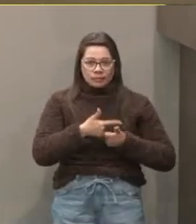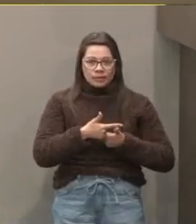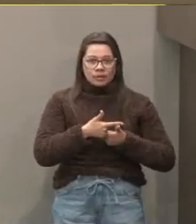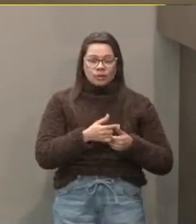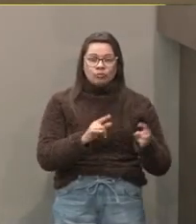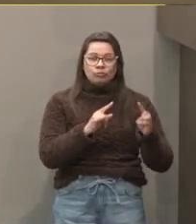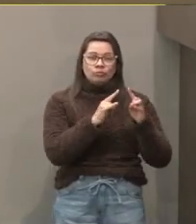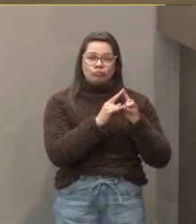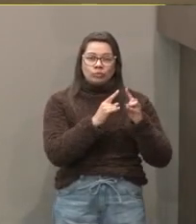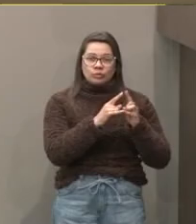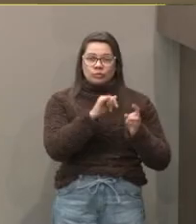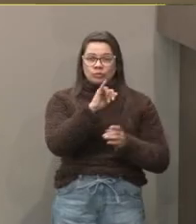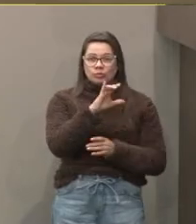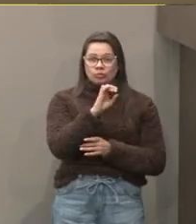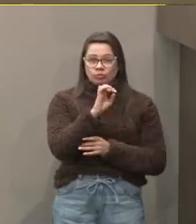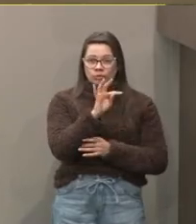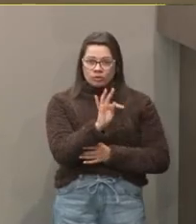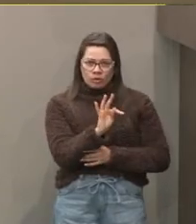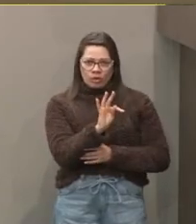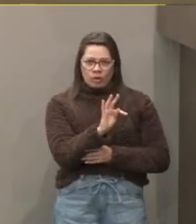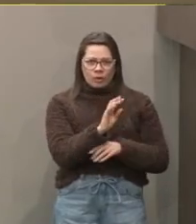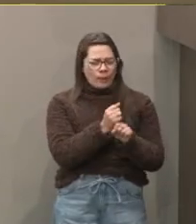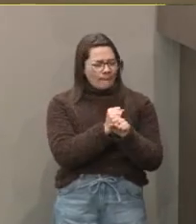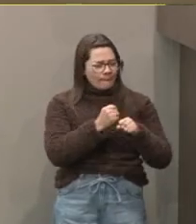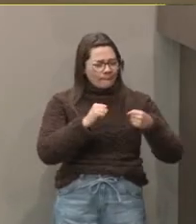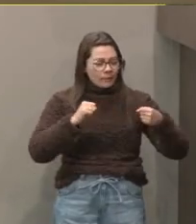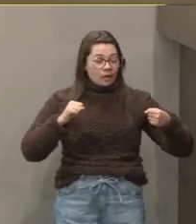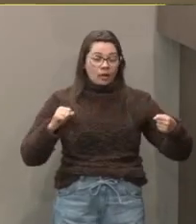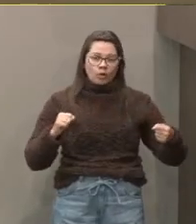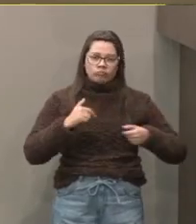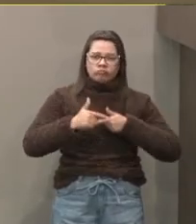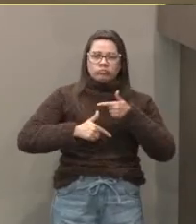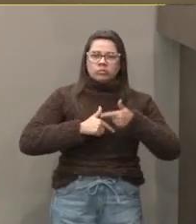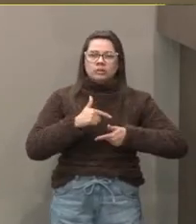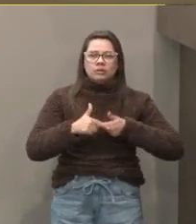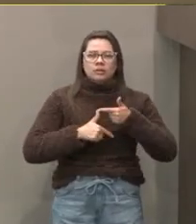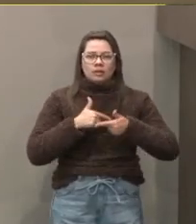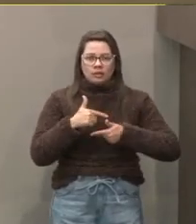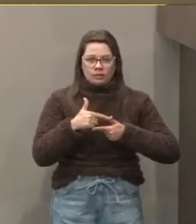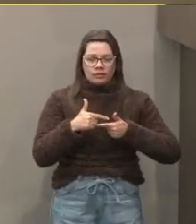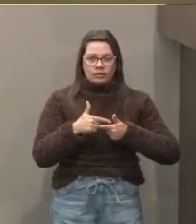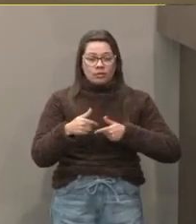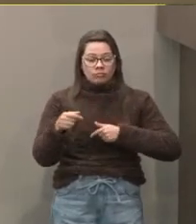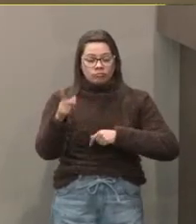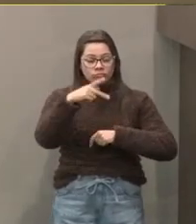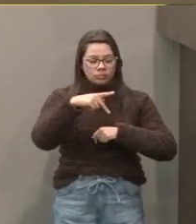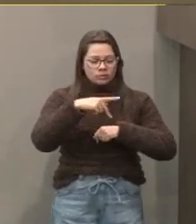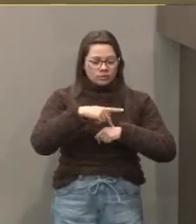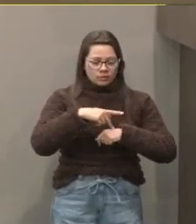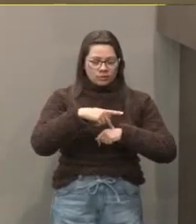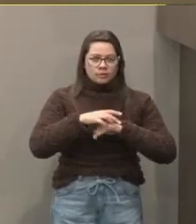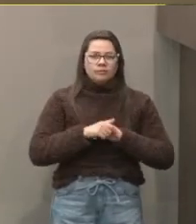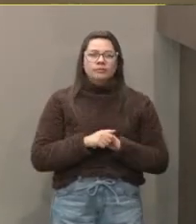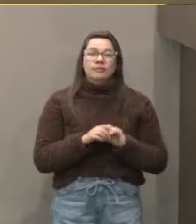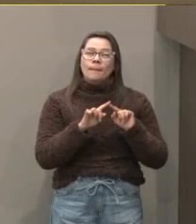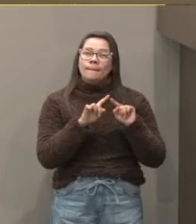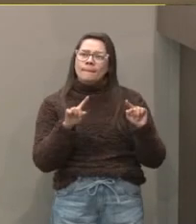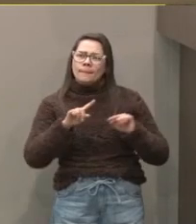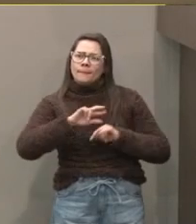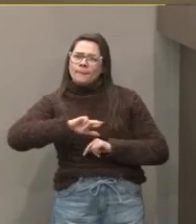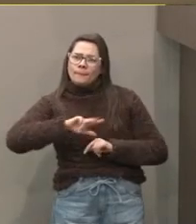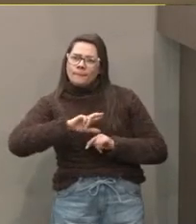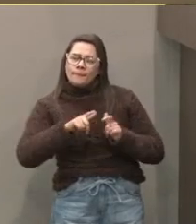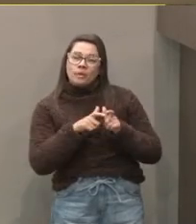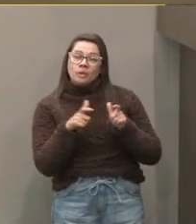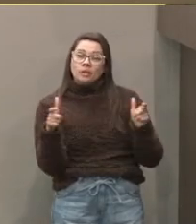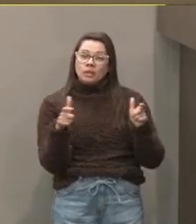do Hospital São Vicente de Paulo entre os maiores serviços do país. Mas não só em